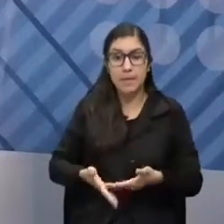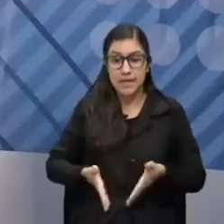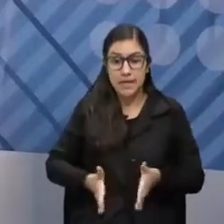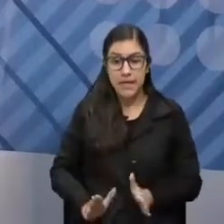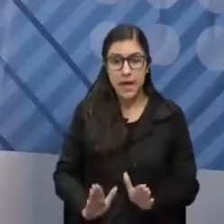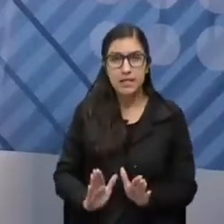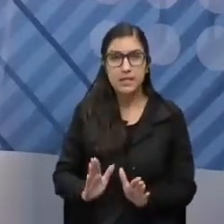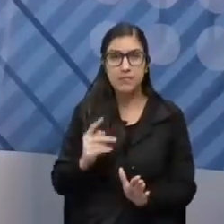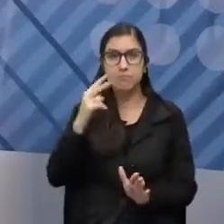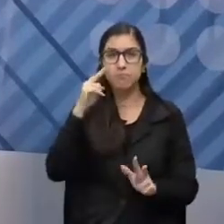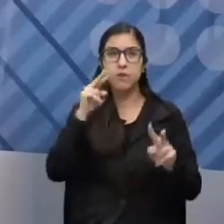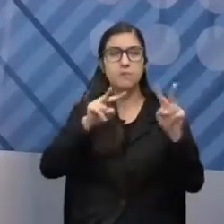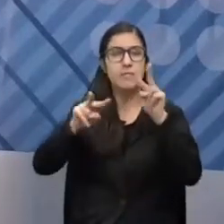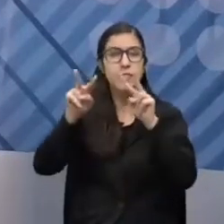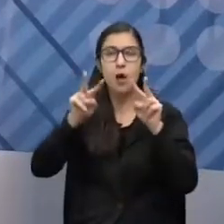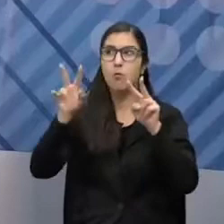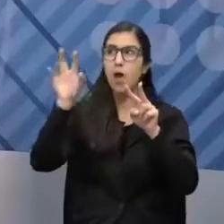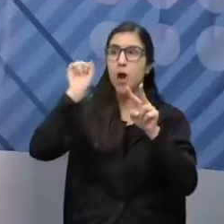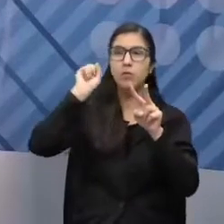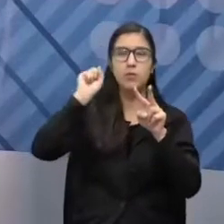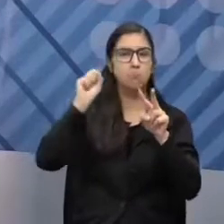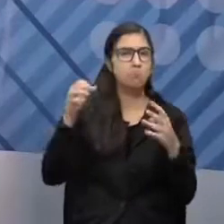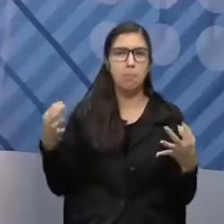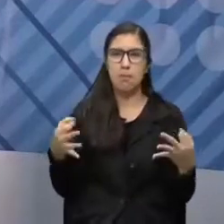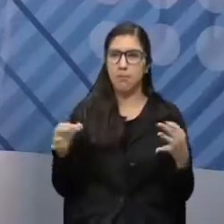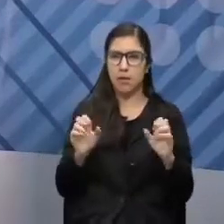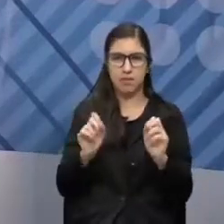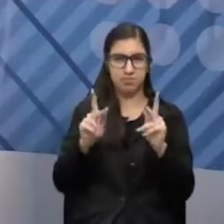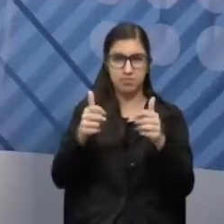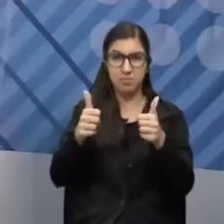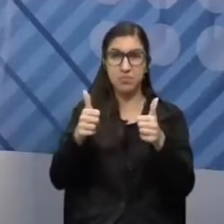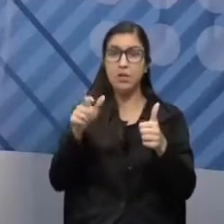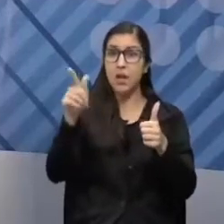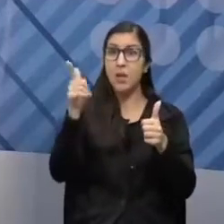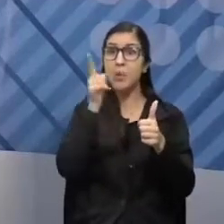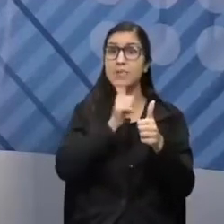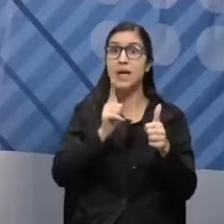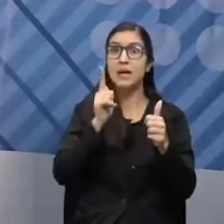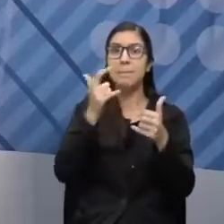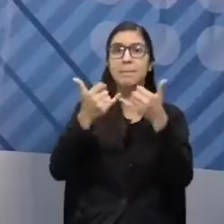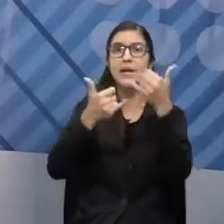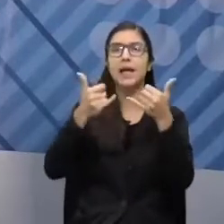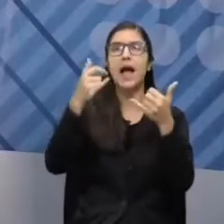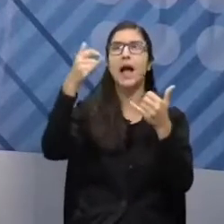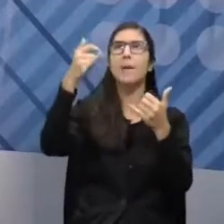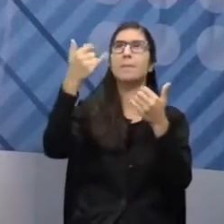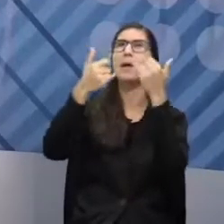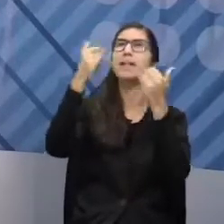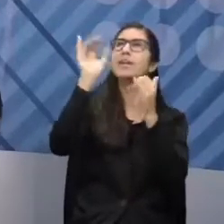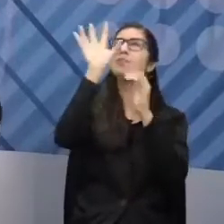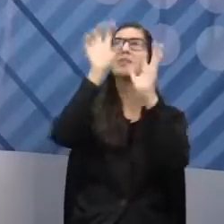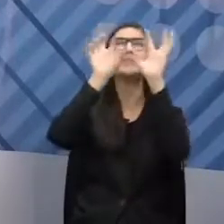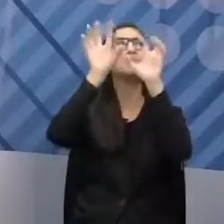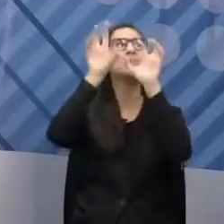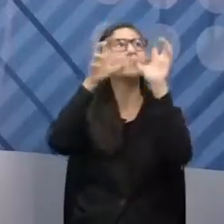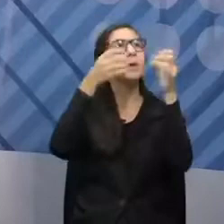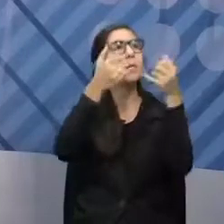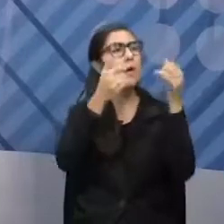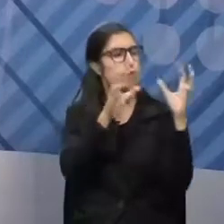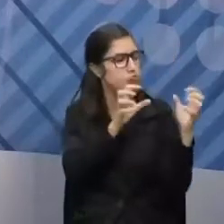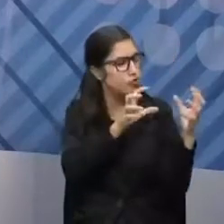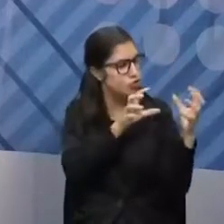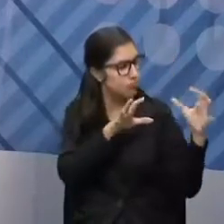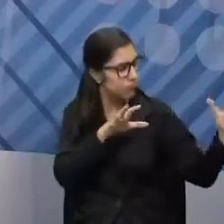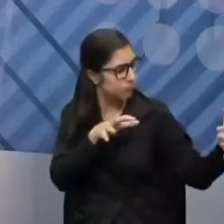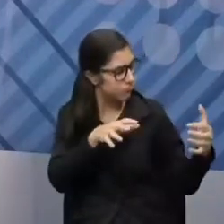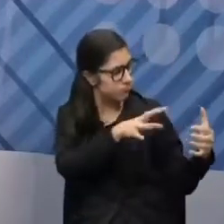com visão e com audição em perfeitas condições. Ela brinca com o mobile, ela brinca com os